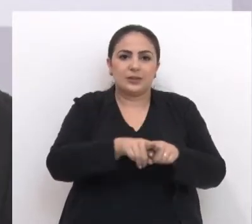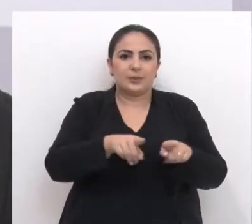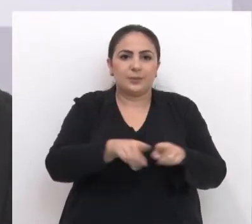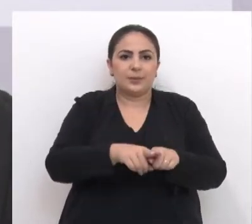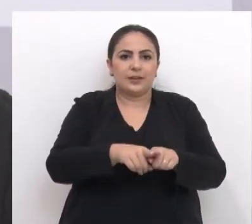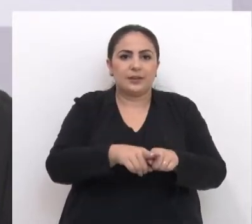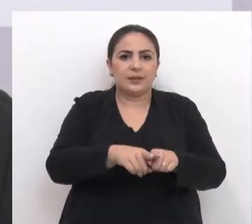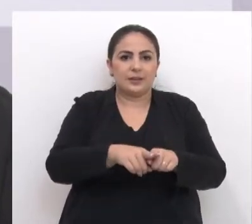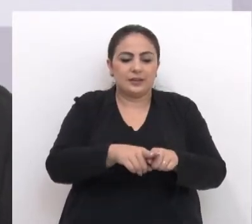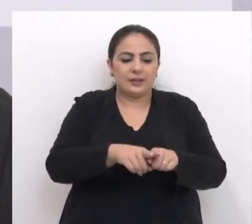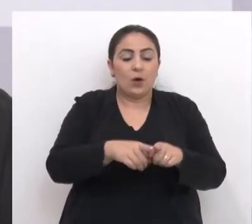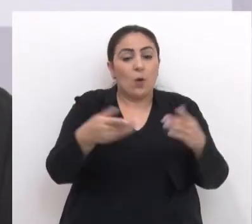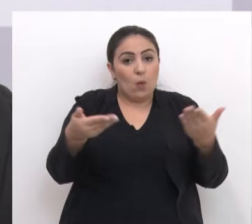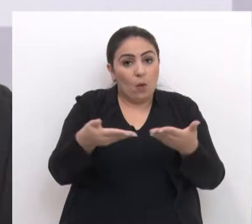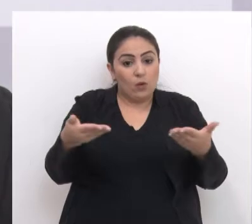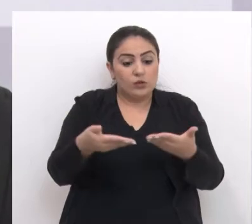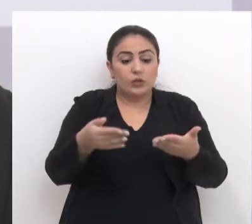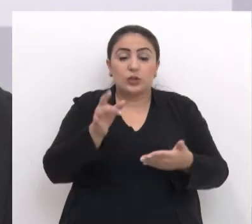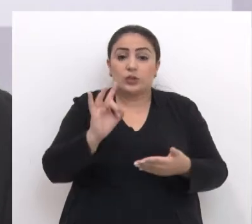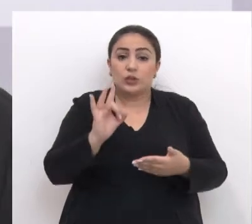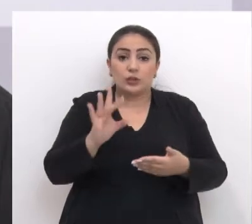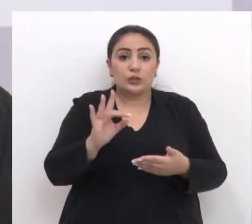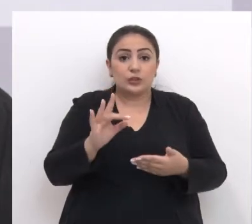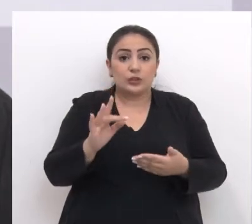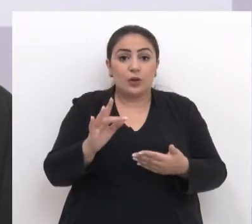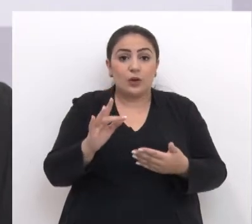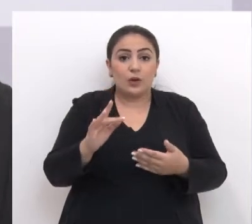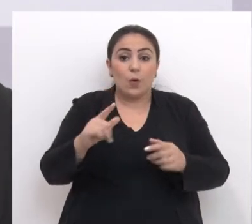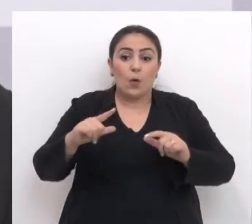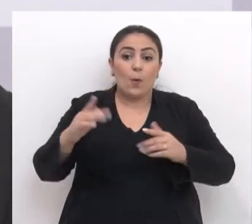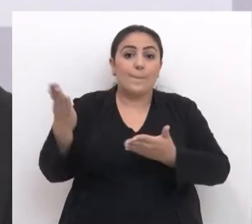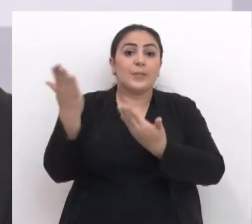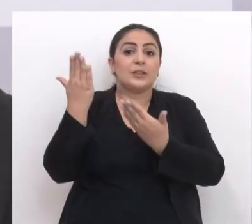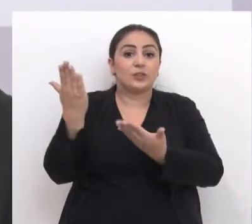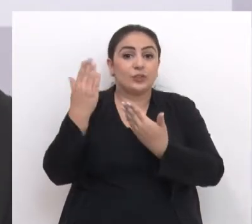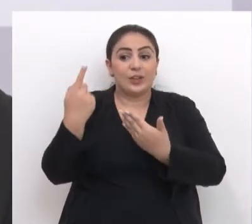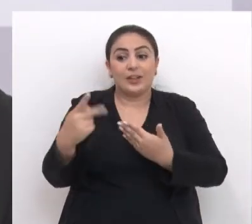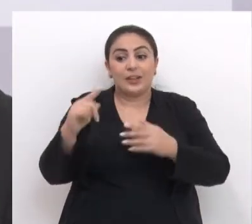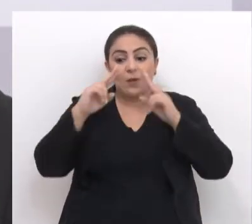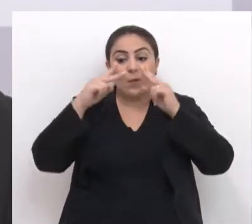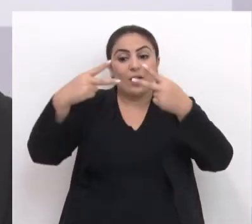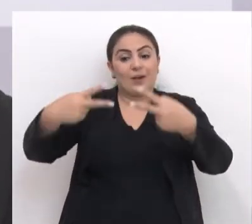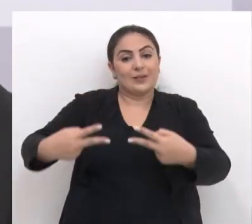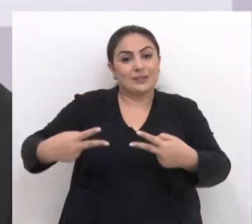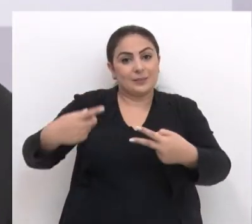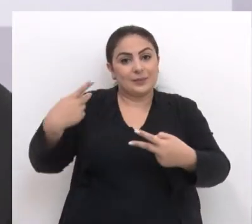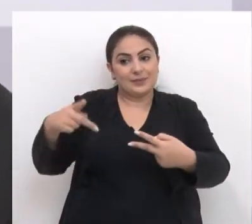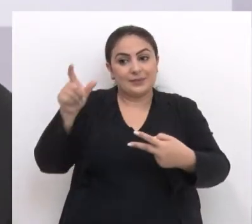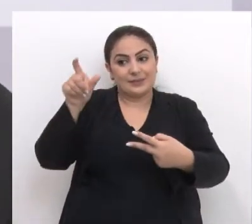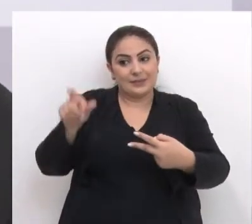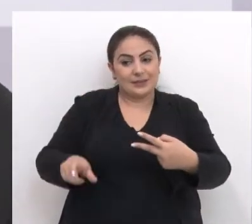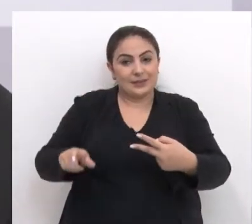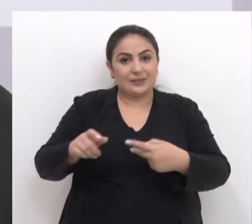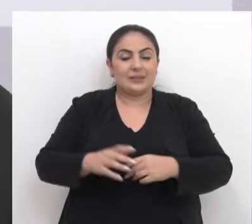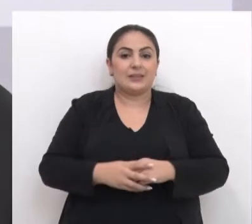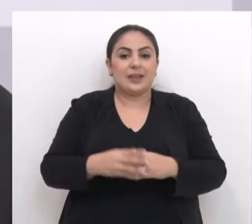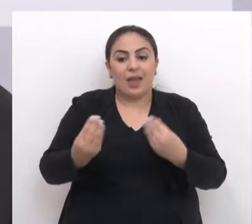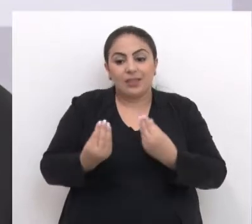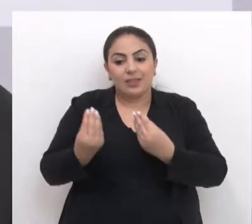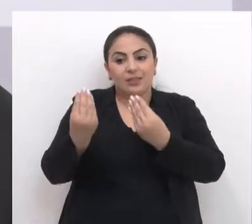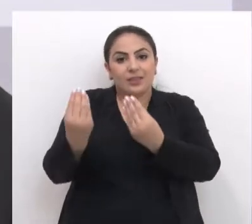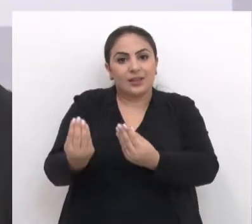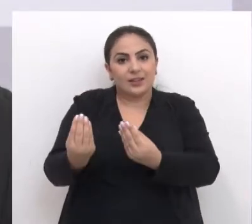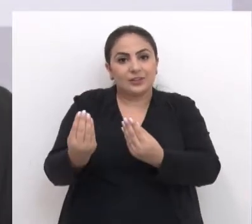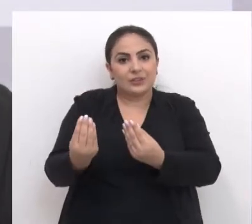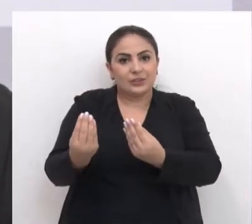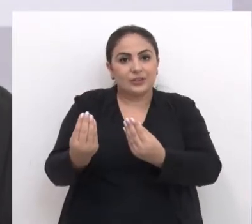Casa Legislativa, então, hoje só coroa, né, com esse reconhecimento, entregando a